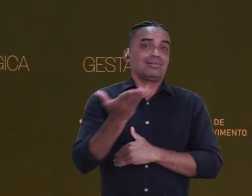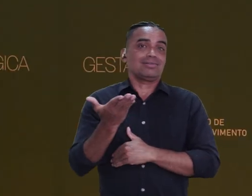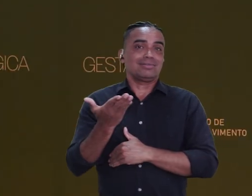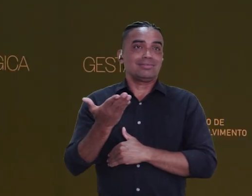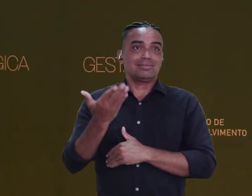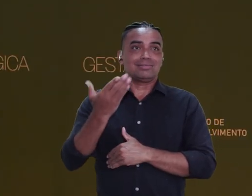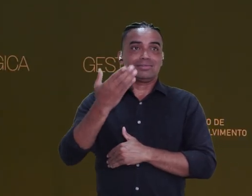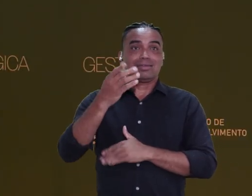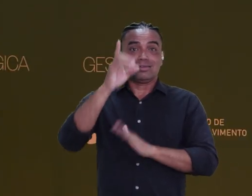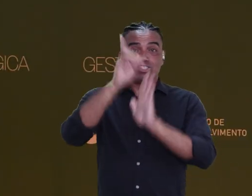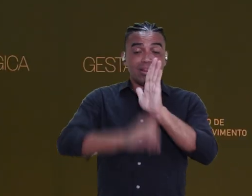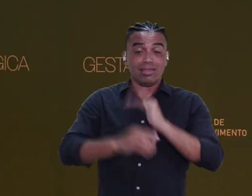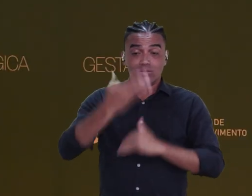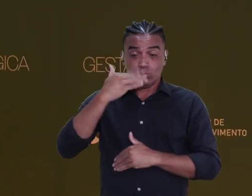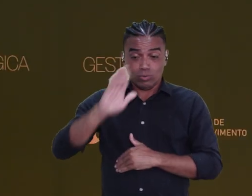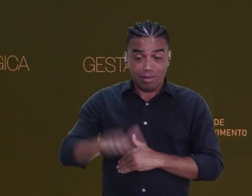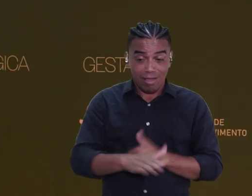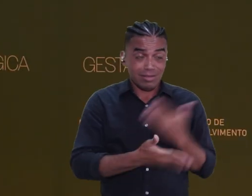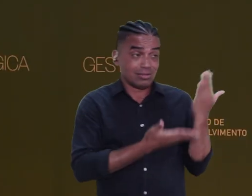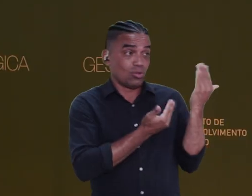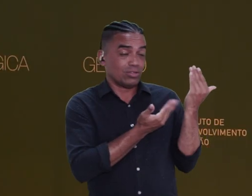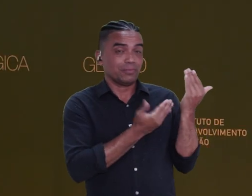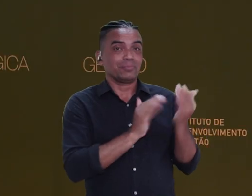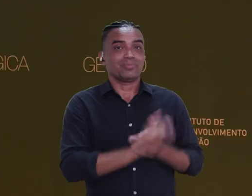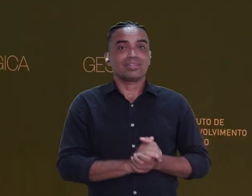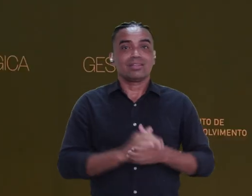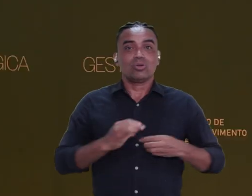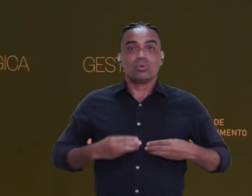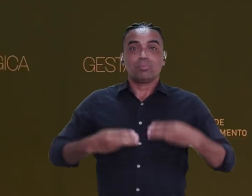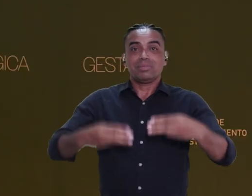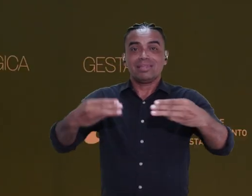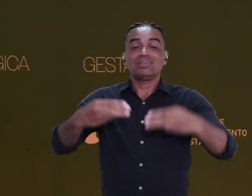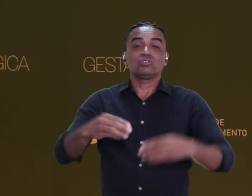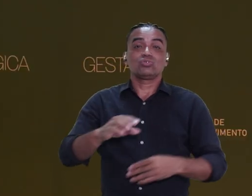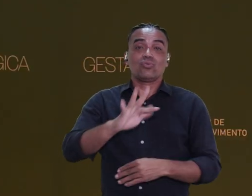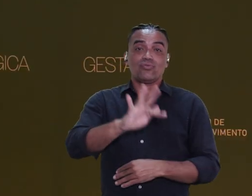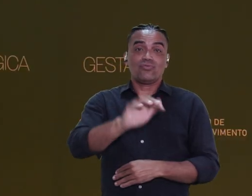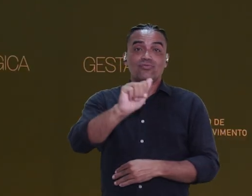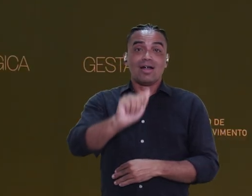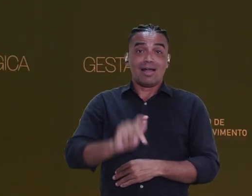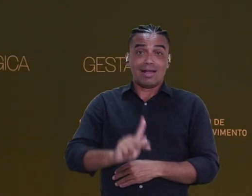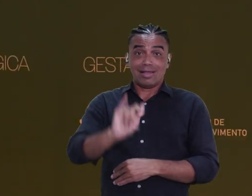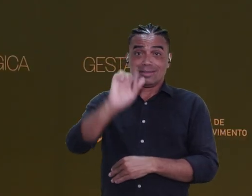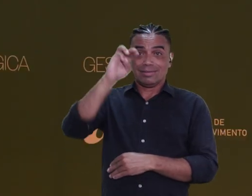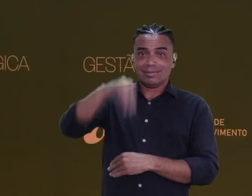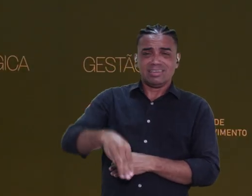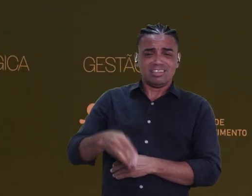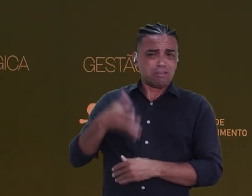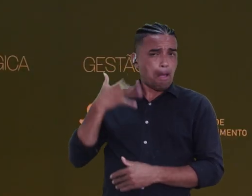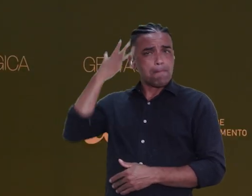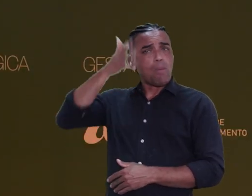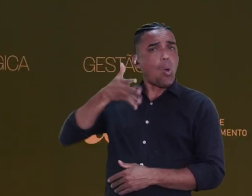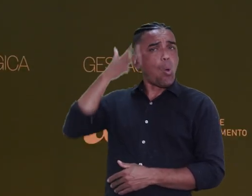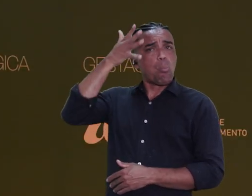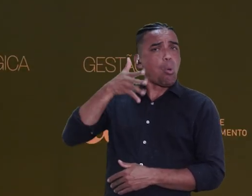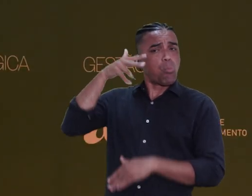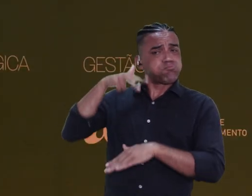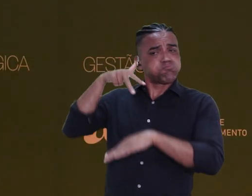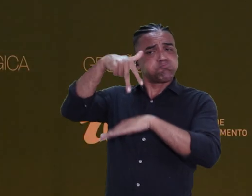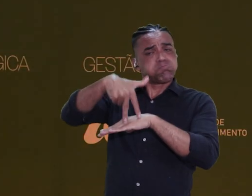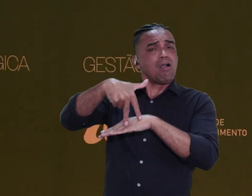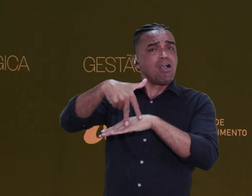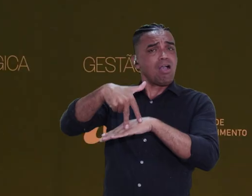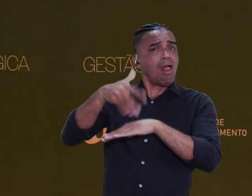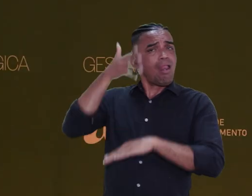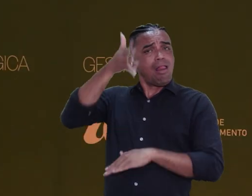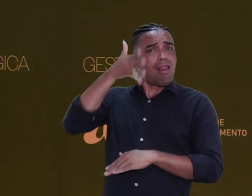da criança e dos adolescentes. O ministro Fachin falou muito intensamente sobre isso no